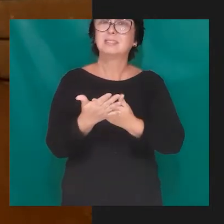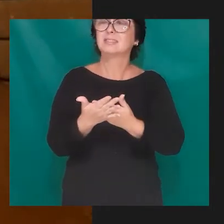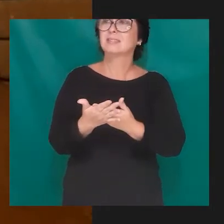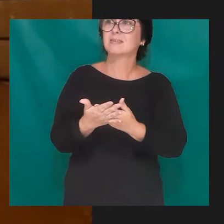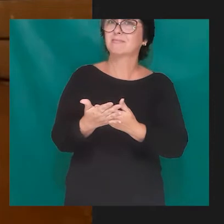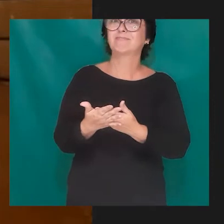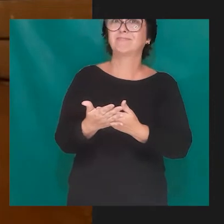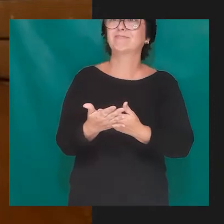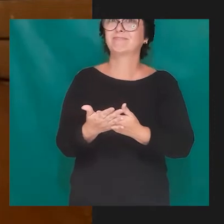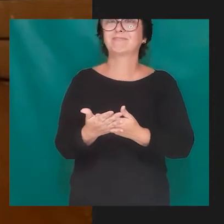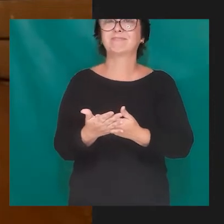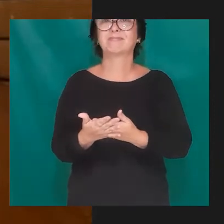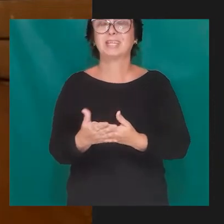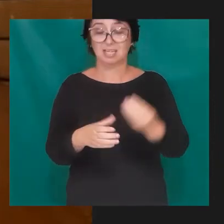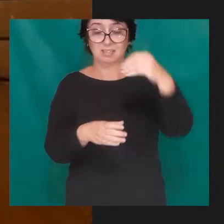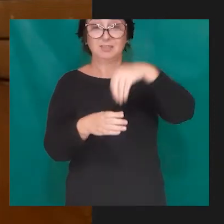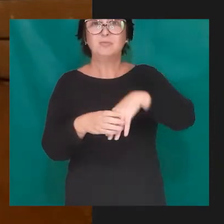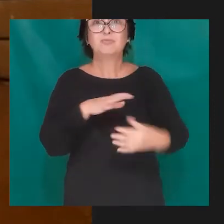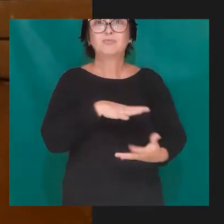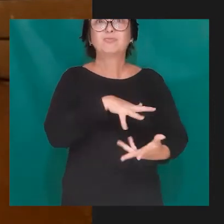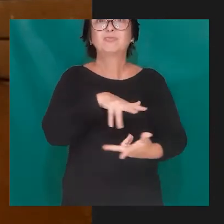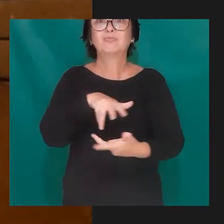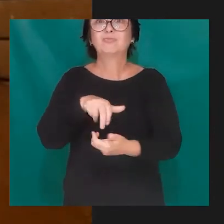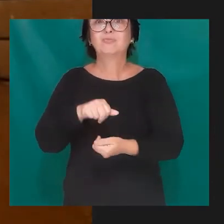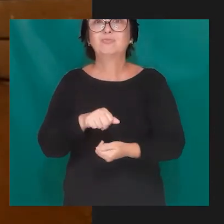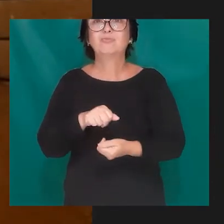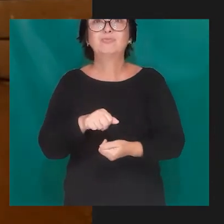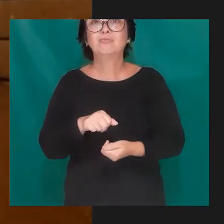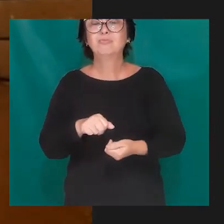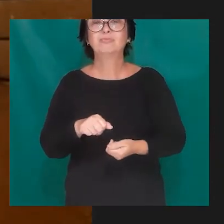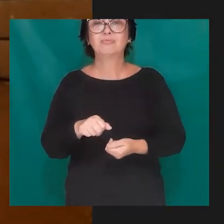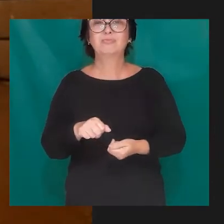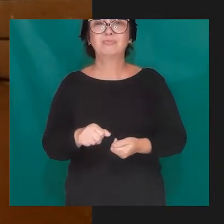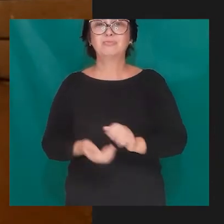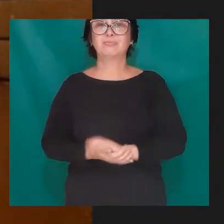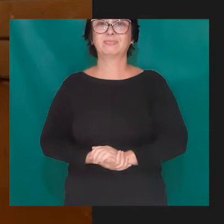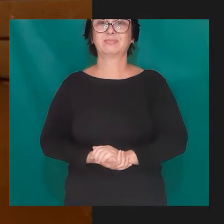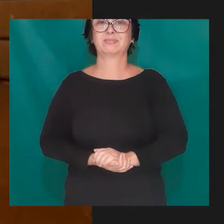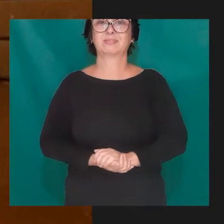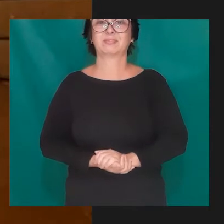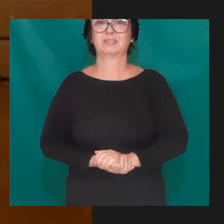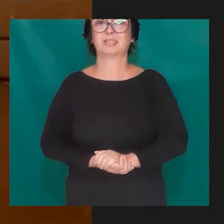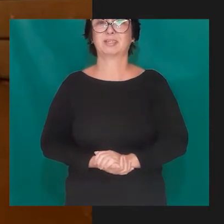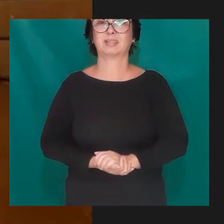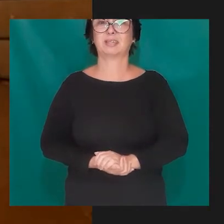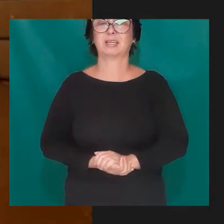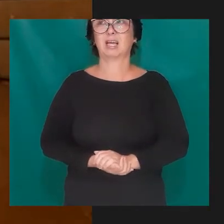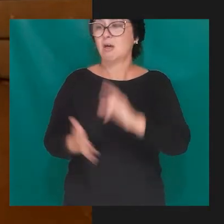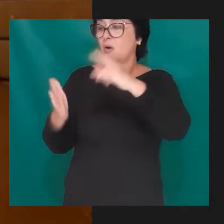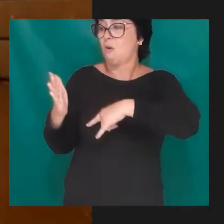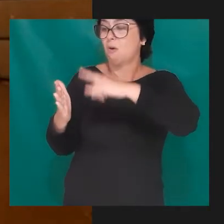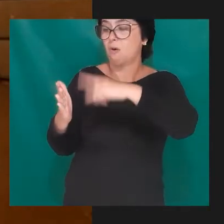é no mundo e no oral. Não existe essa, não tem nada de